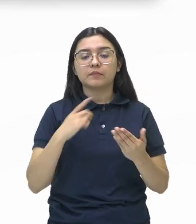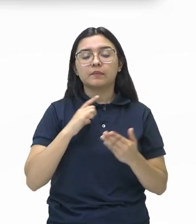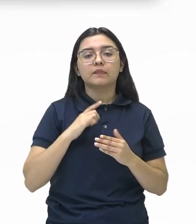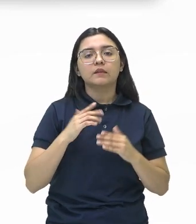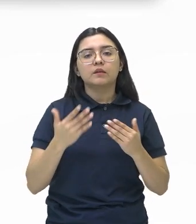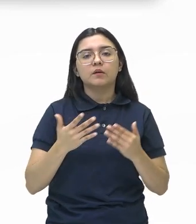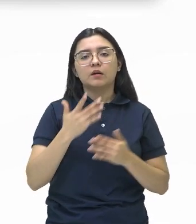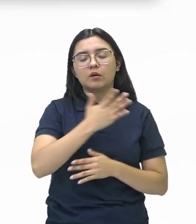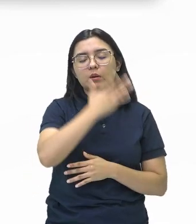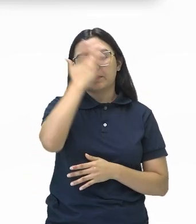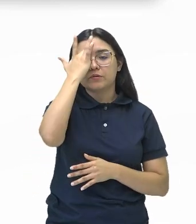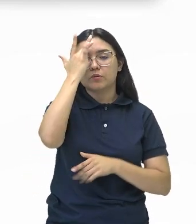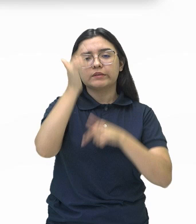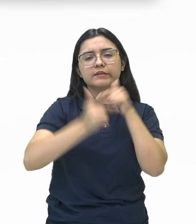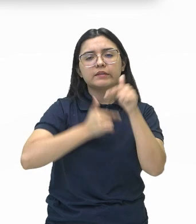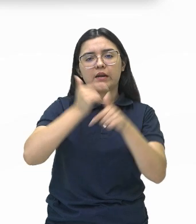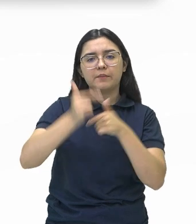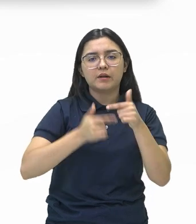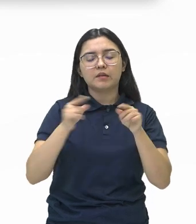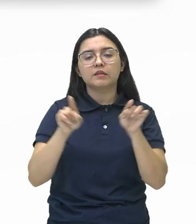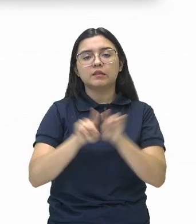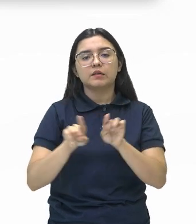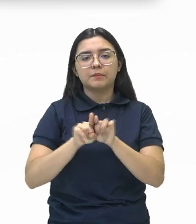quando trabalha, ele também se